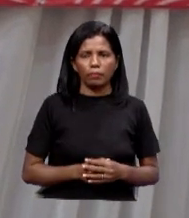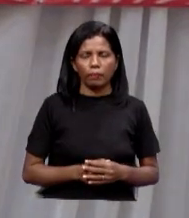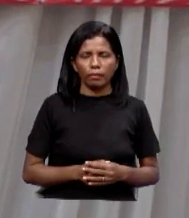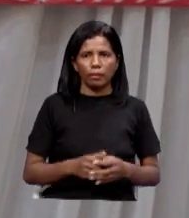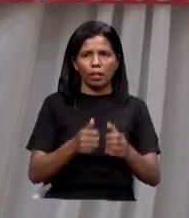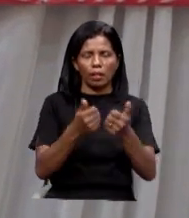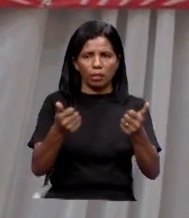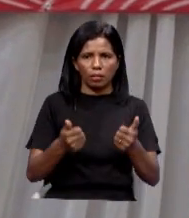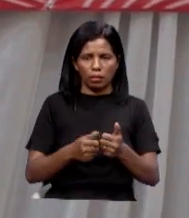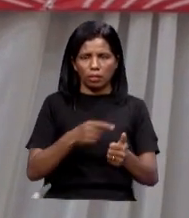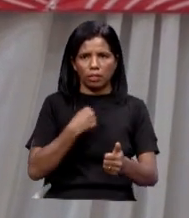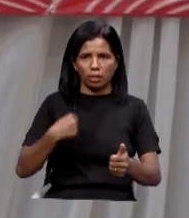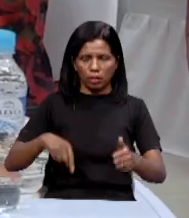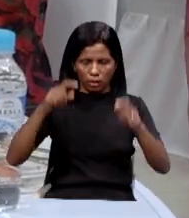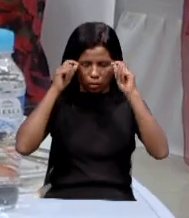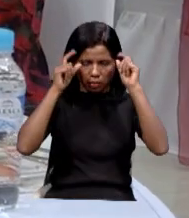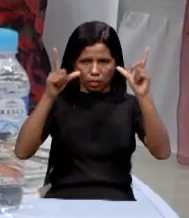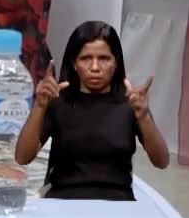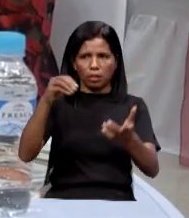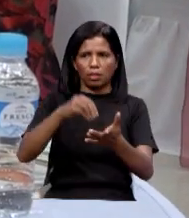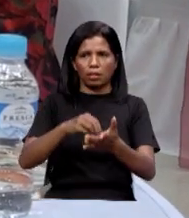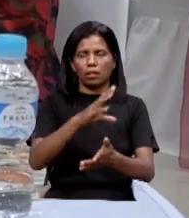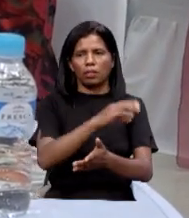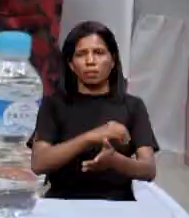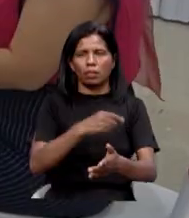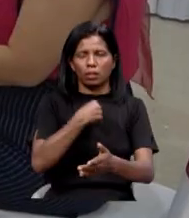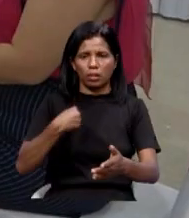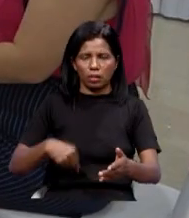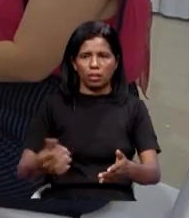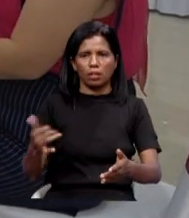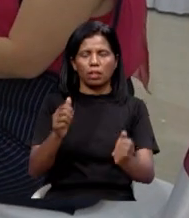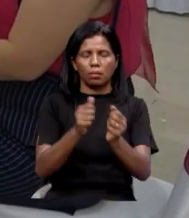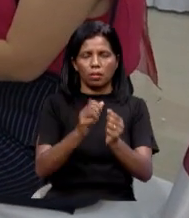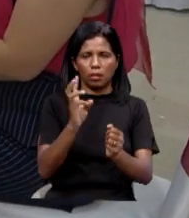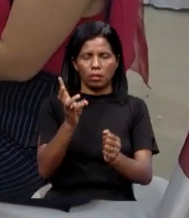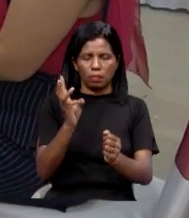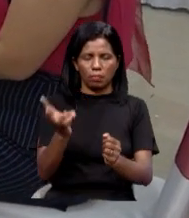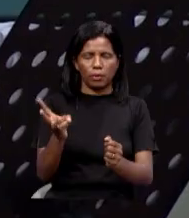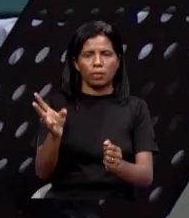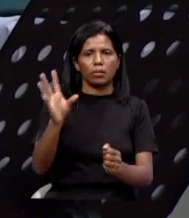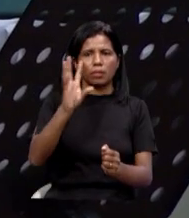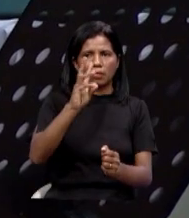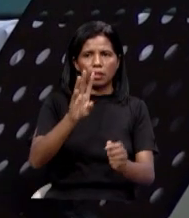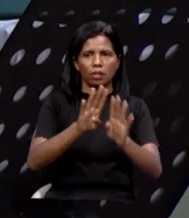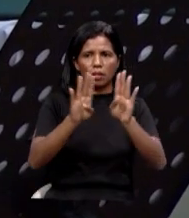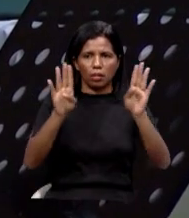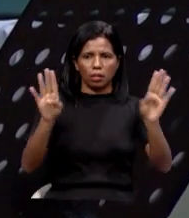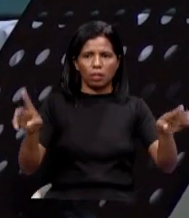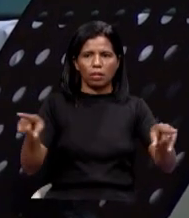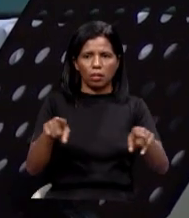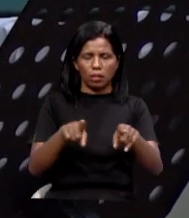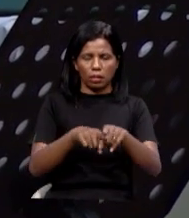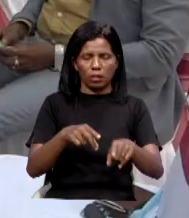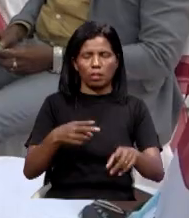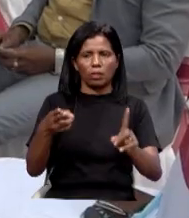Asociação Sinés União Timor-Leste ne acumula det empresa Sina Sira Hamutu ne nulo recensia. Empresa Sira ne loca investimento anesson